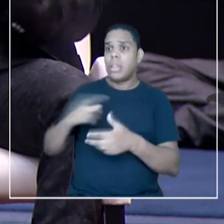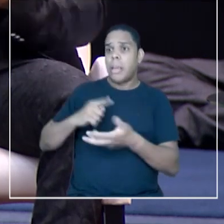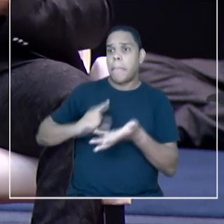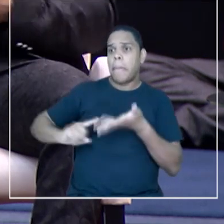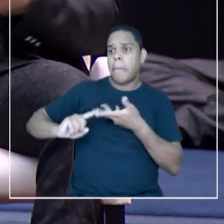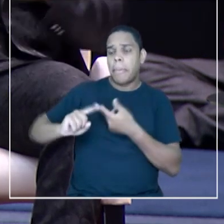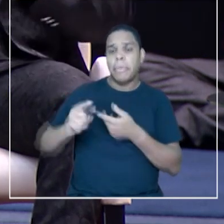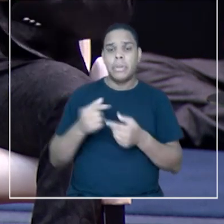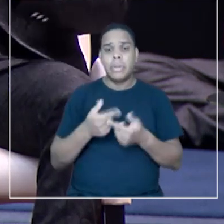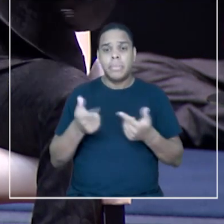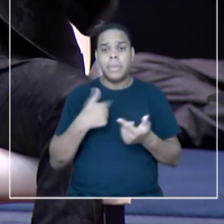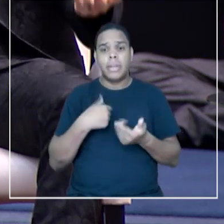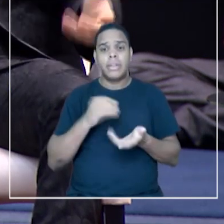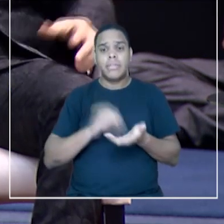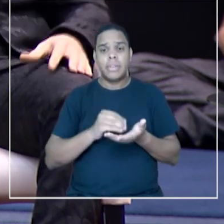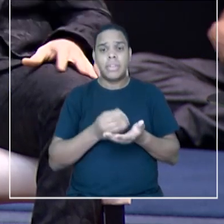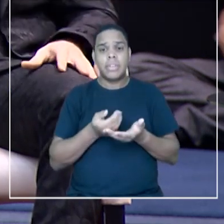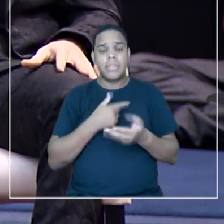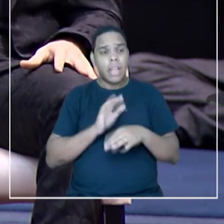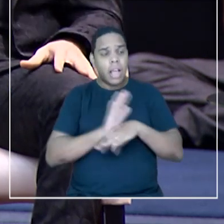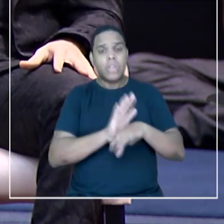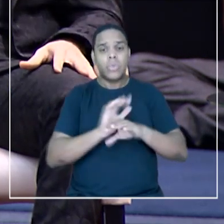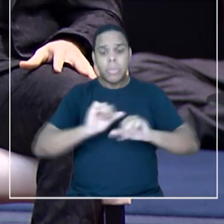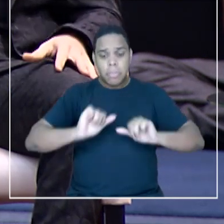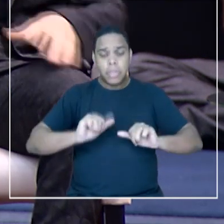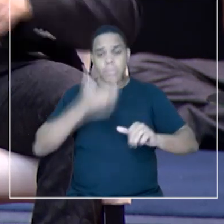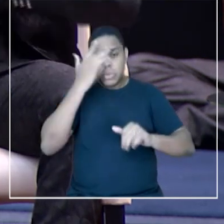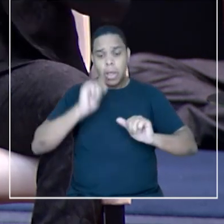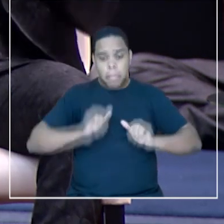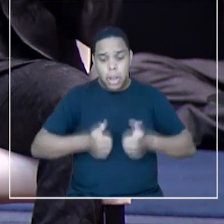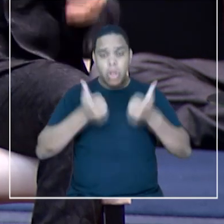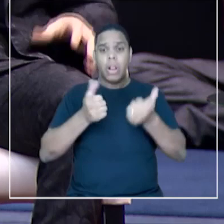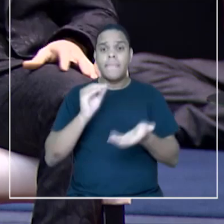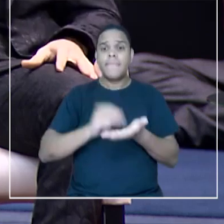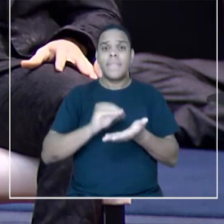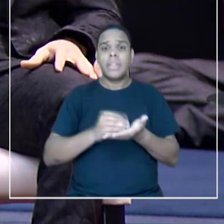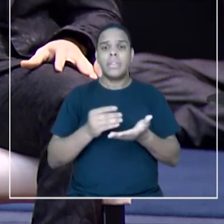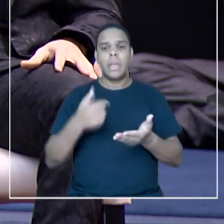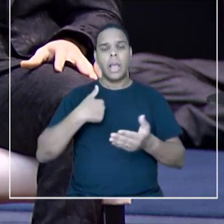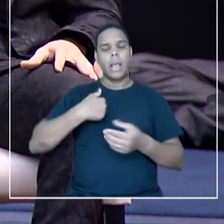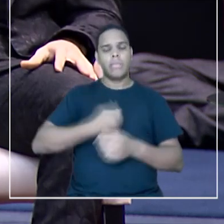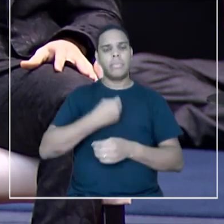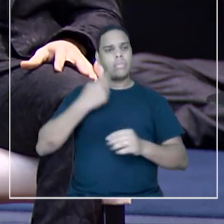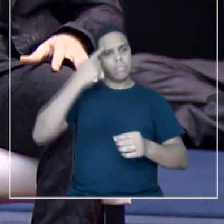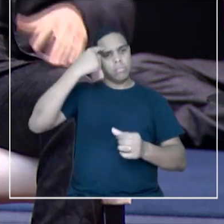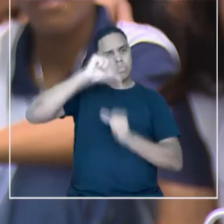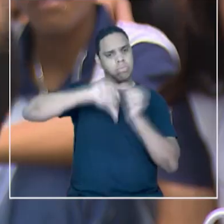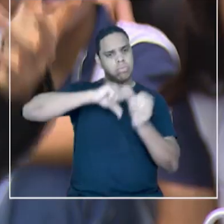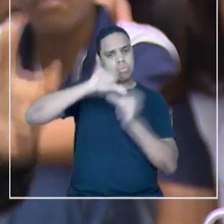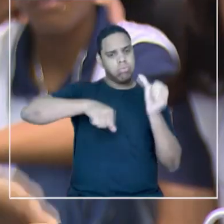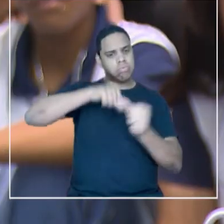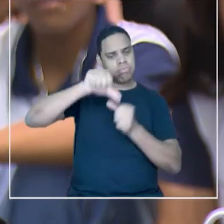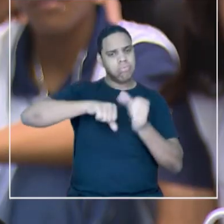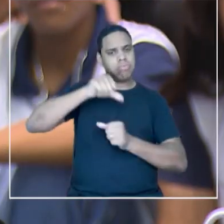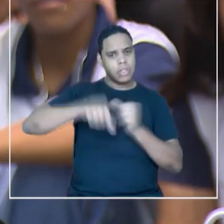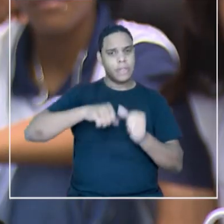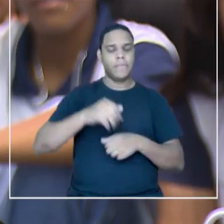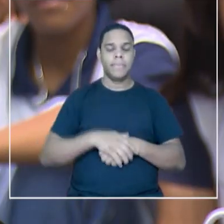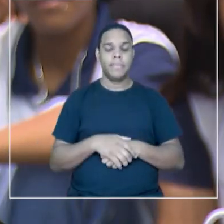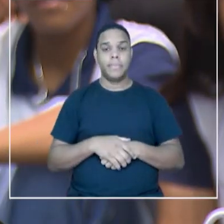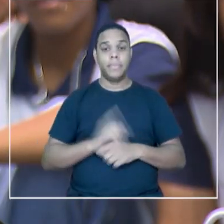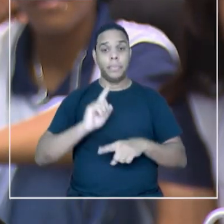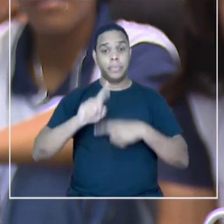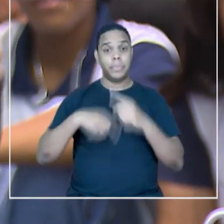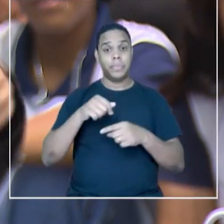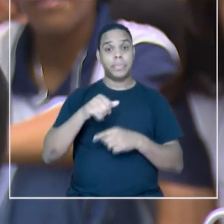música também levasse pelo menos uma cura emocional, né? E naquele momento eu ressignifiquei várias coisas na minha vida, voltei e tal. Fiz uma outra